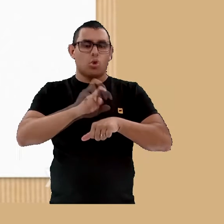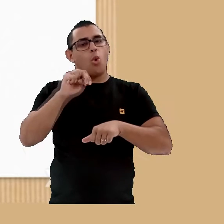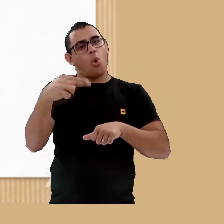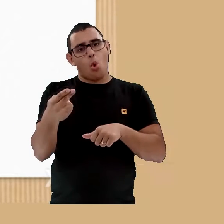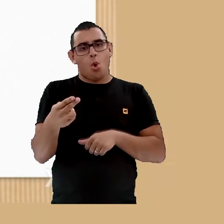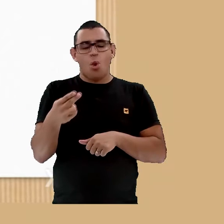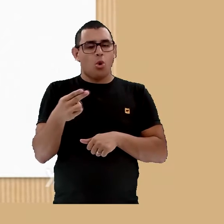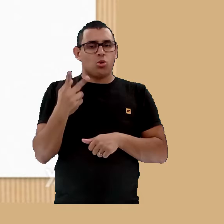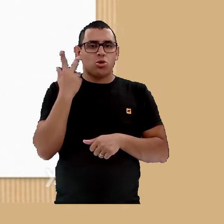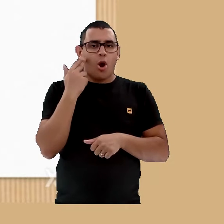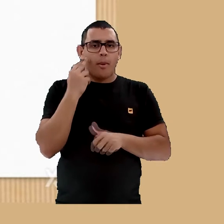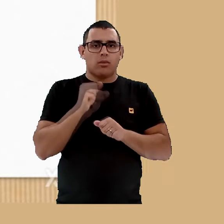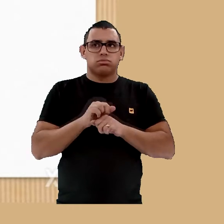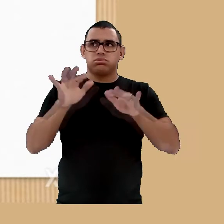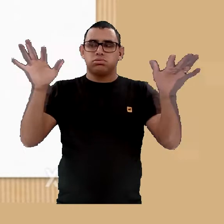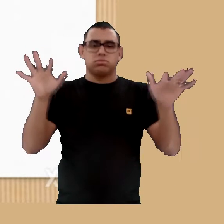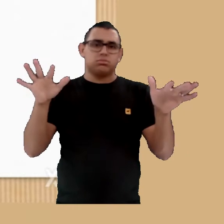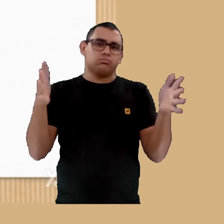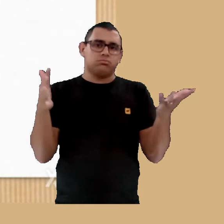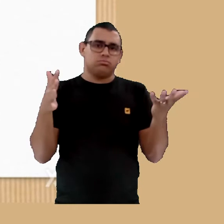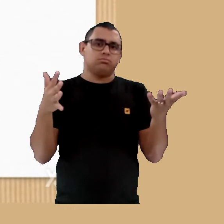no vácuo.